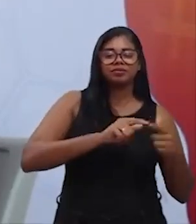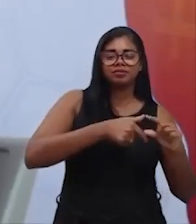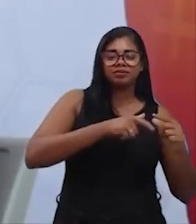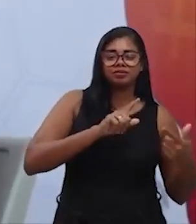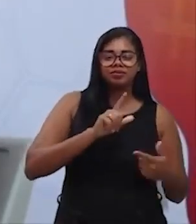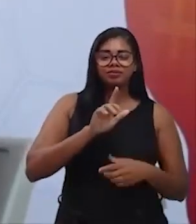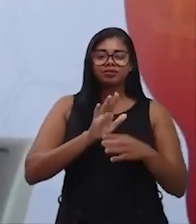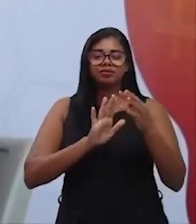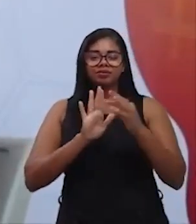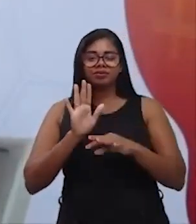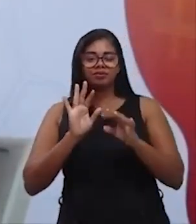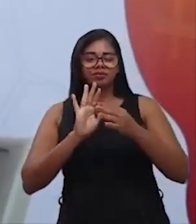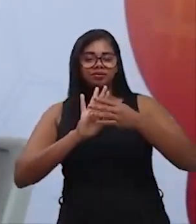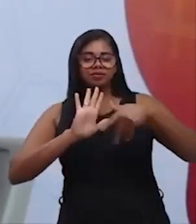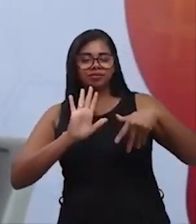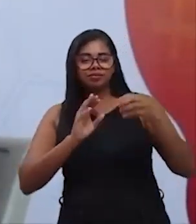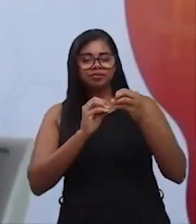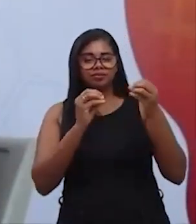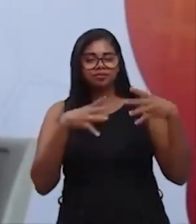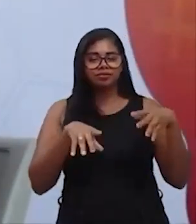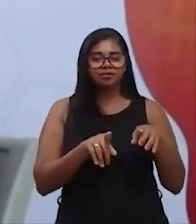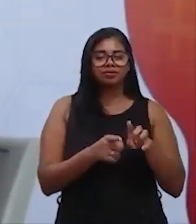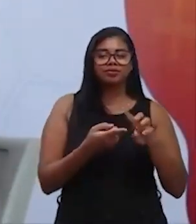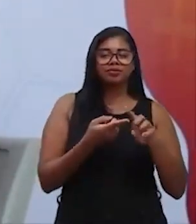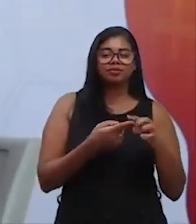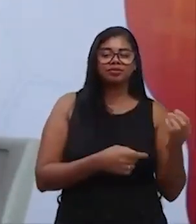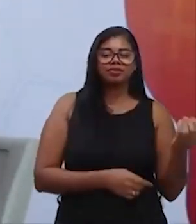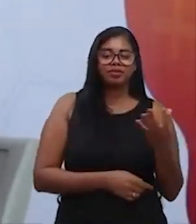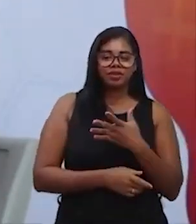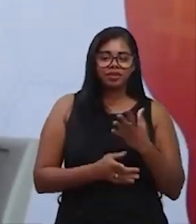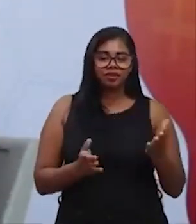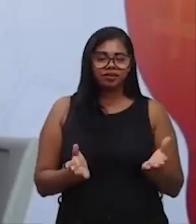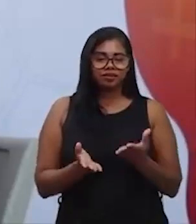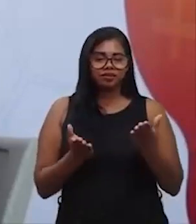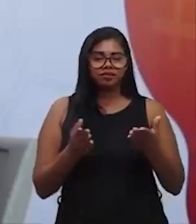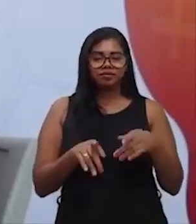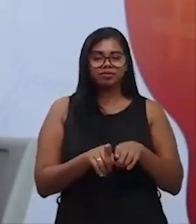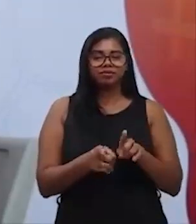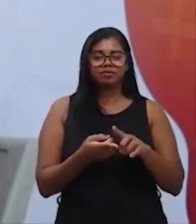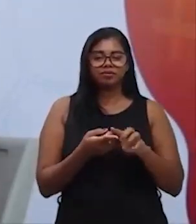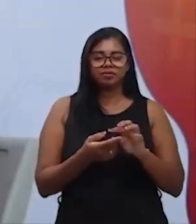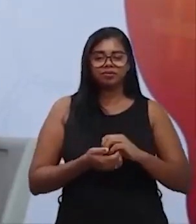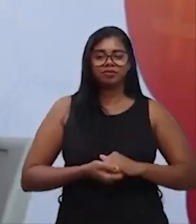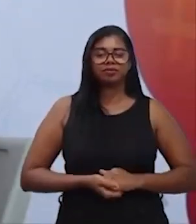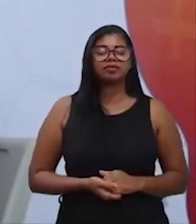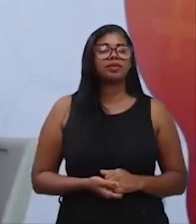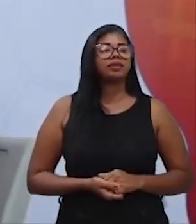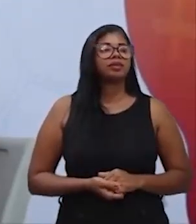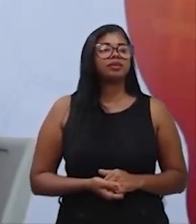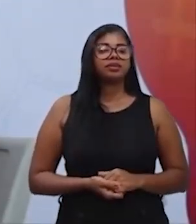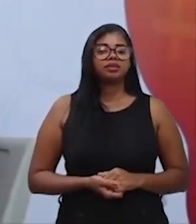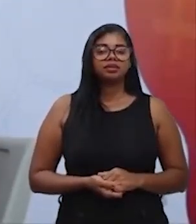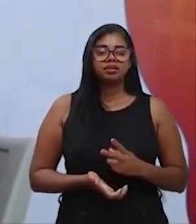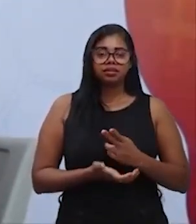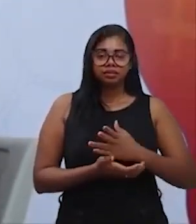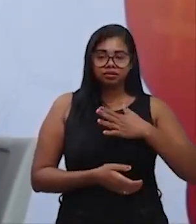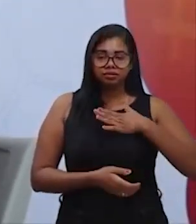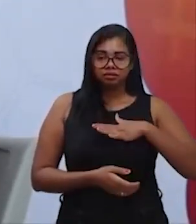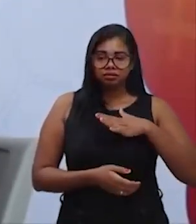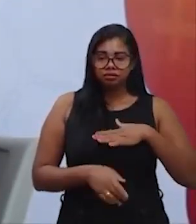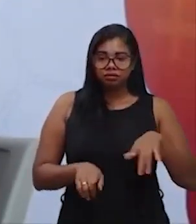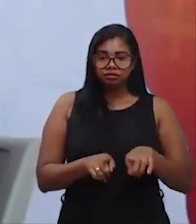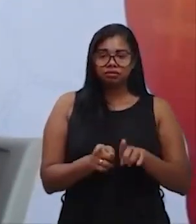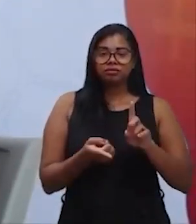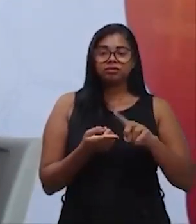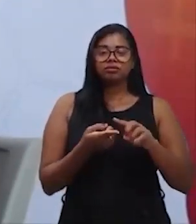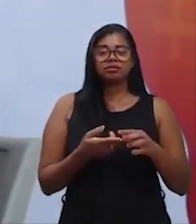aquelas revistas, mas também criar novos vestidos, roupinhas para aqueles bonecos. Eu sempre gostei muito disso e